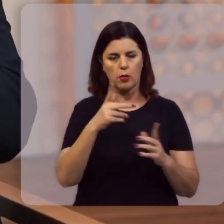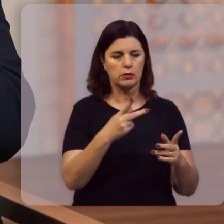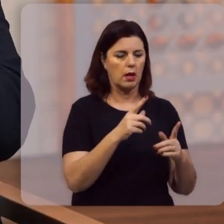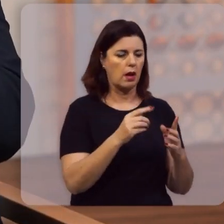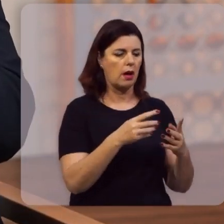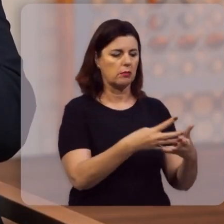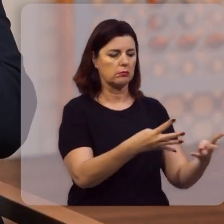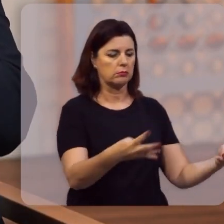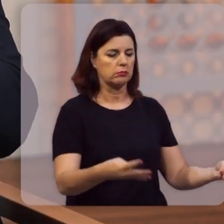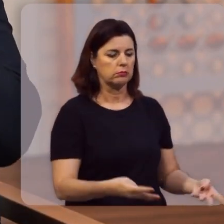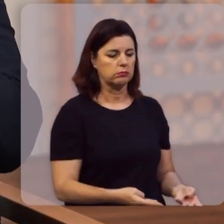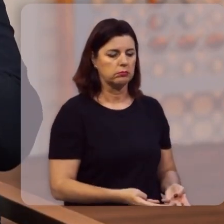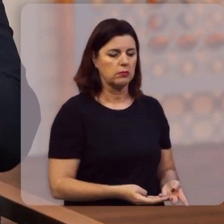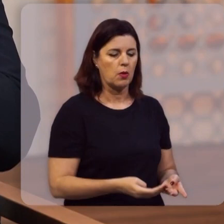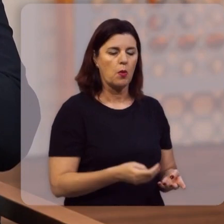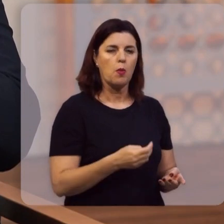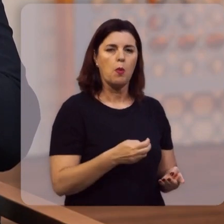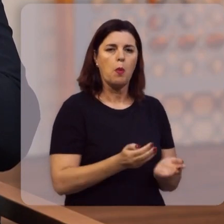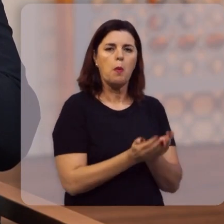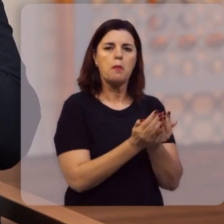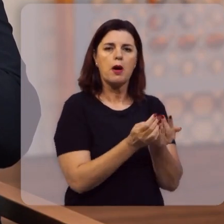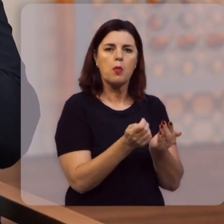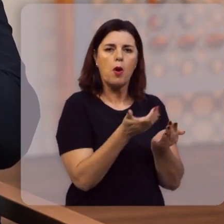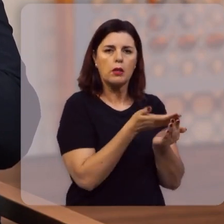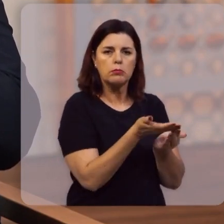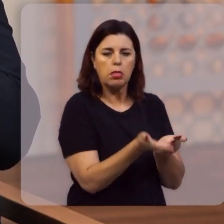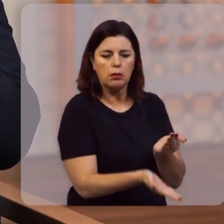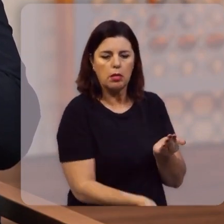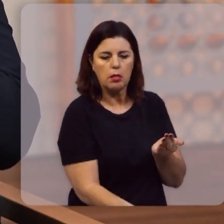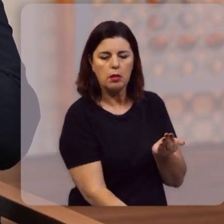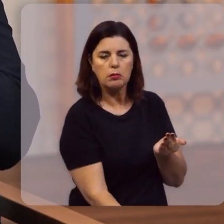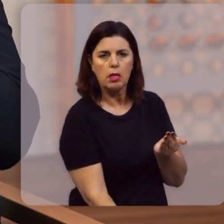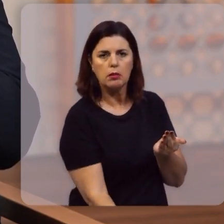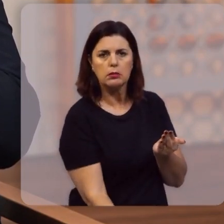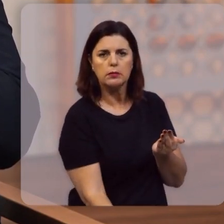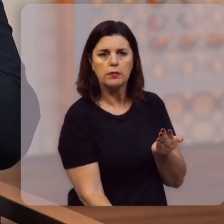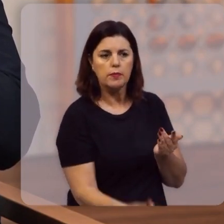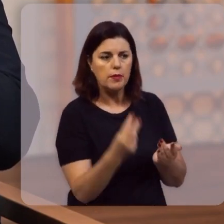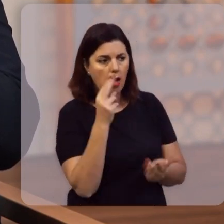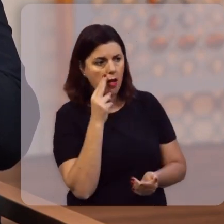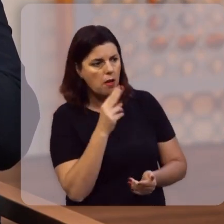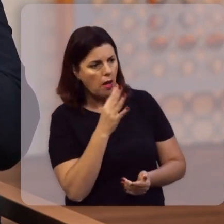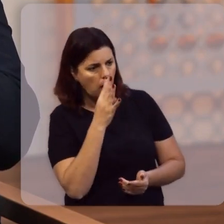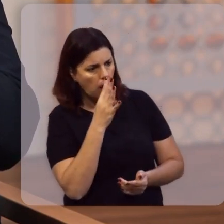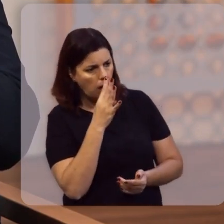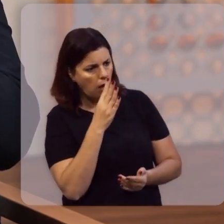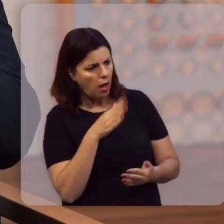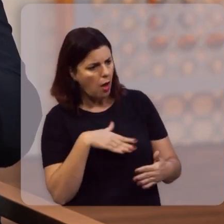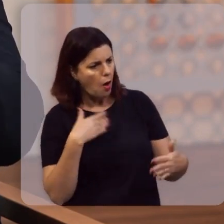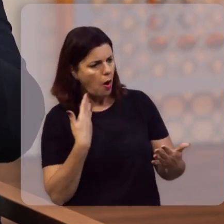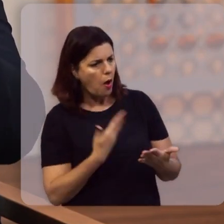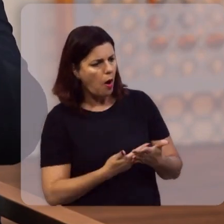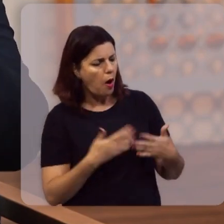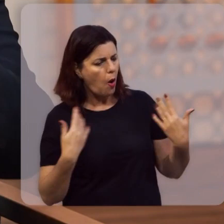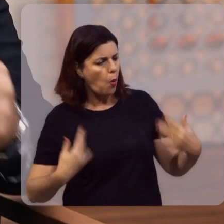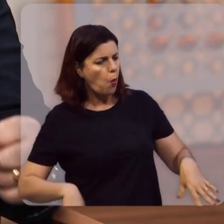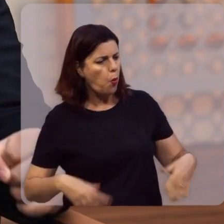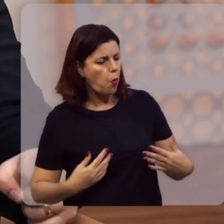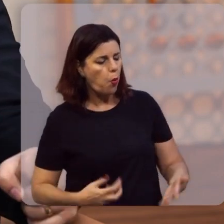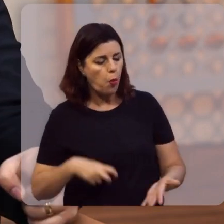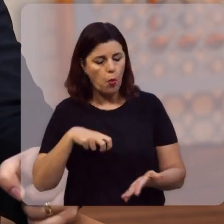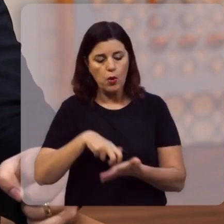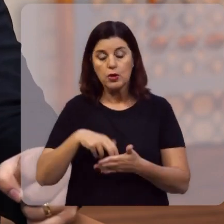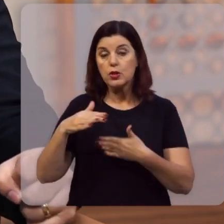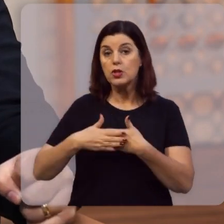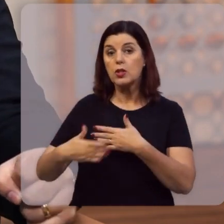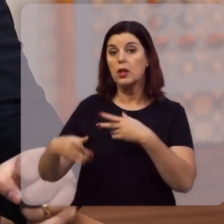se estressam, o barco quase afunda e ele então vê aquela cena tão maravilhosa, se ajoelha diante dos pés